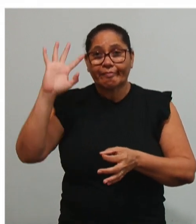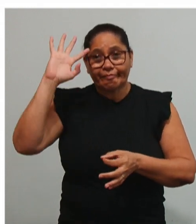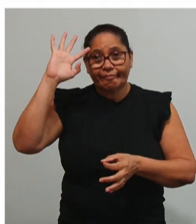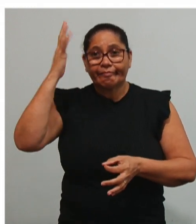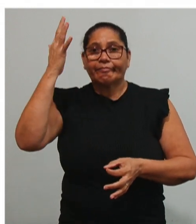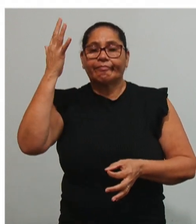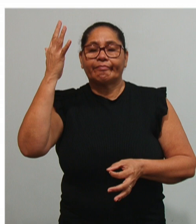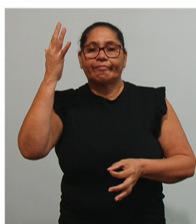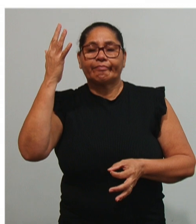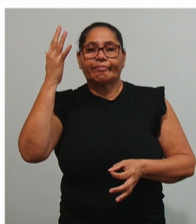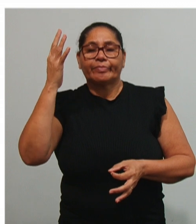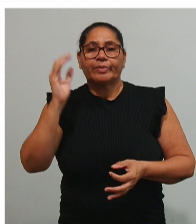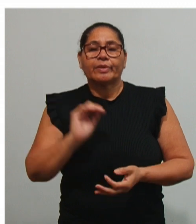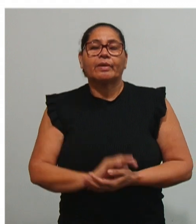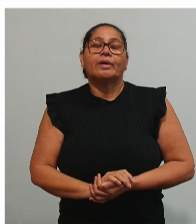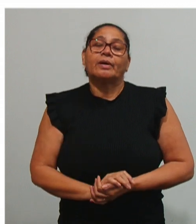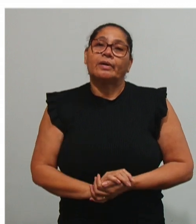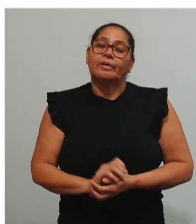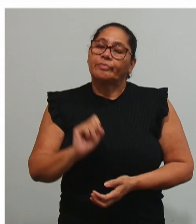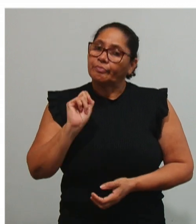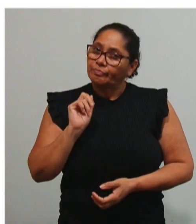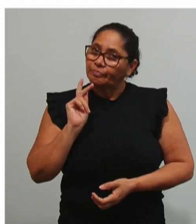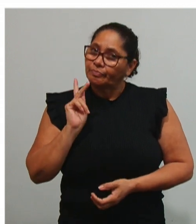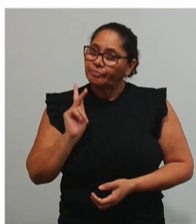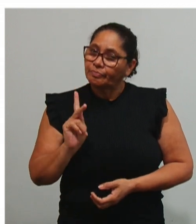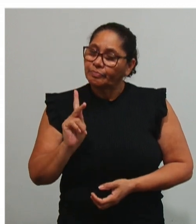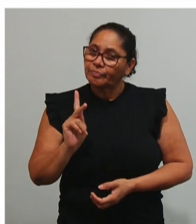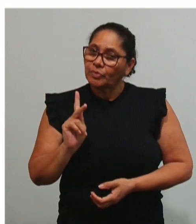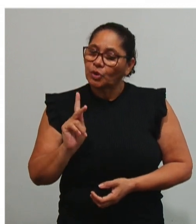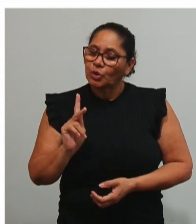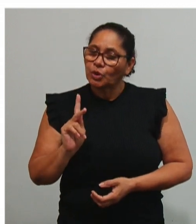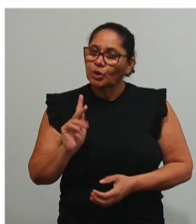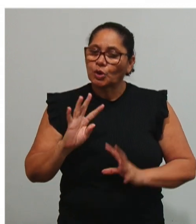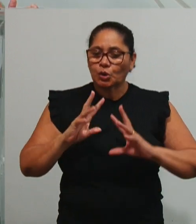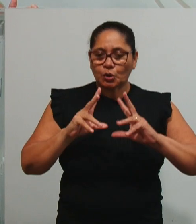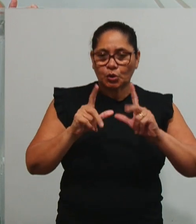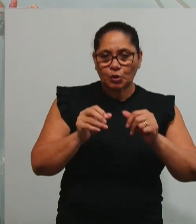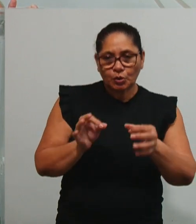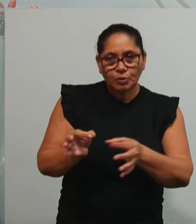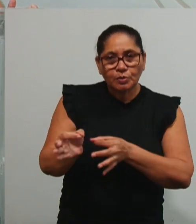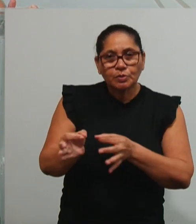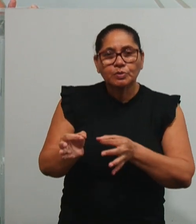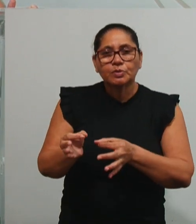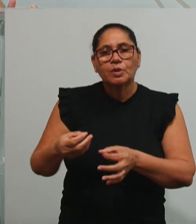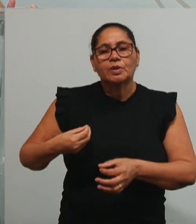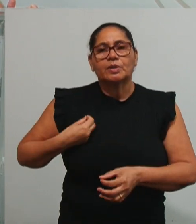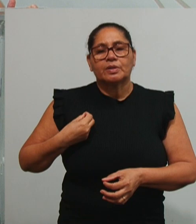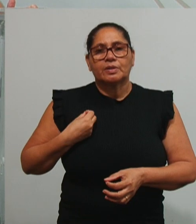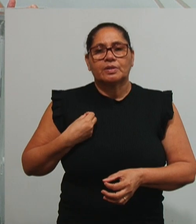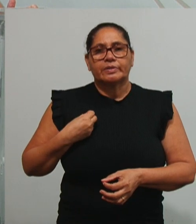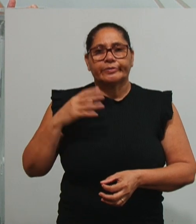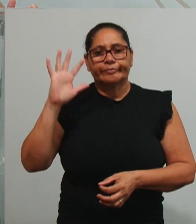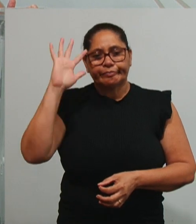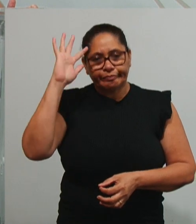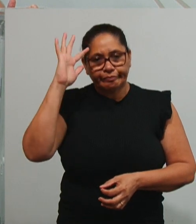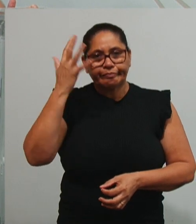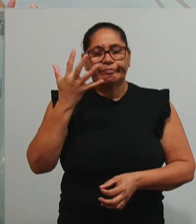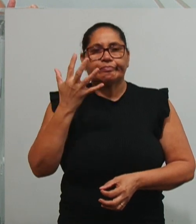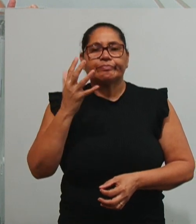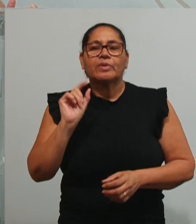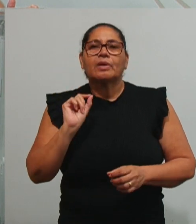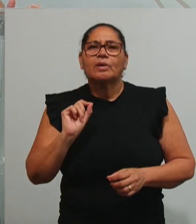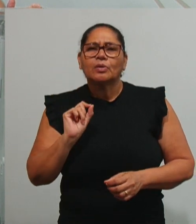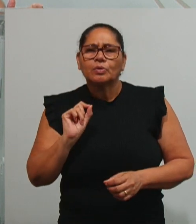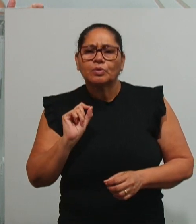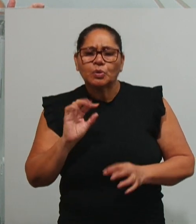decisão. Tá, ok. Todo planejamento, ele exige uma tomada de decisão? Quer